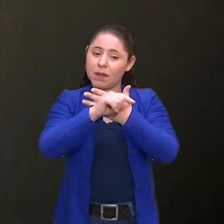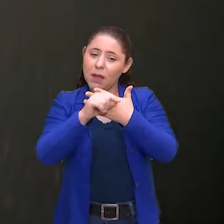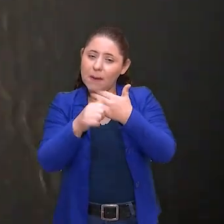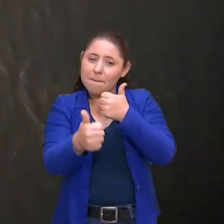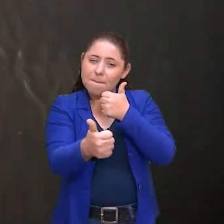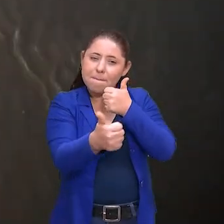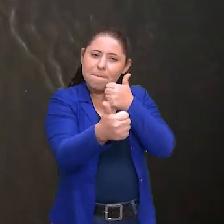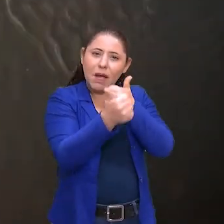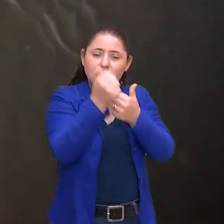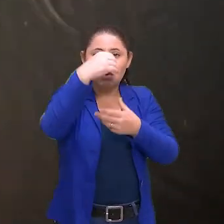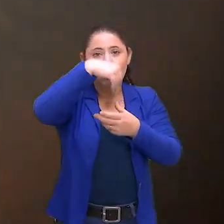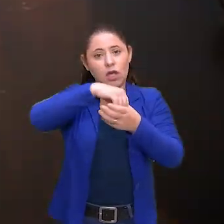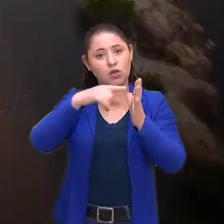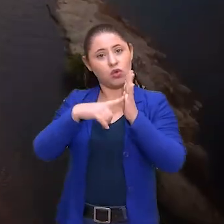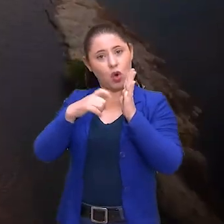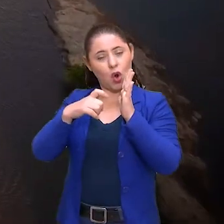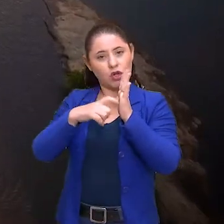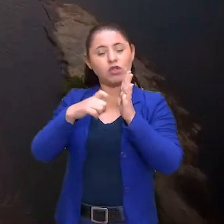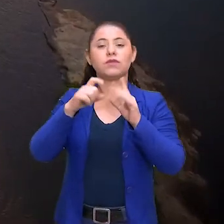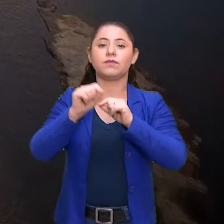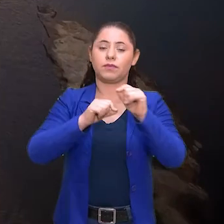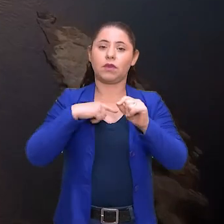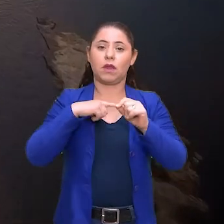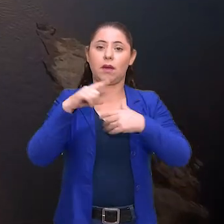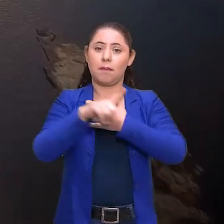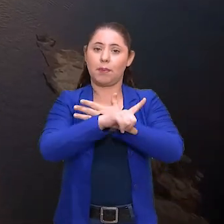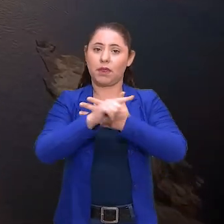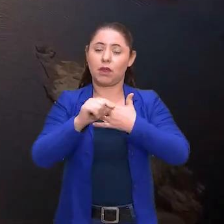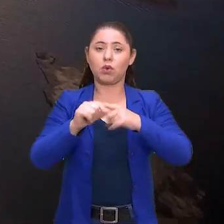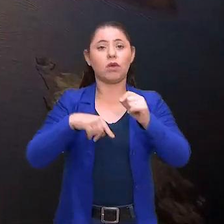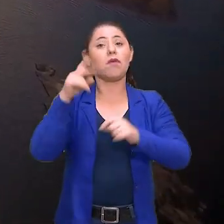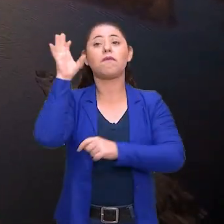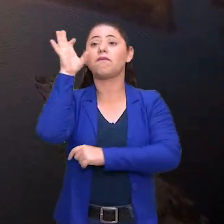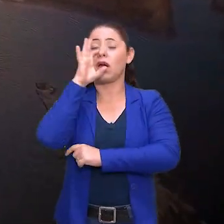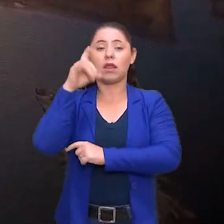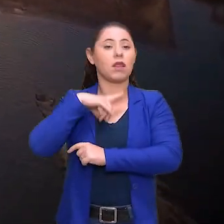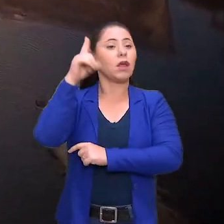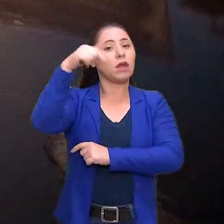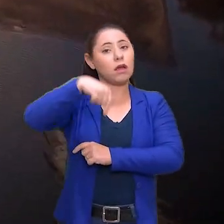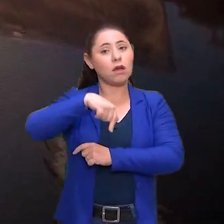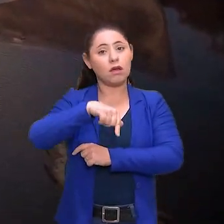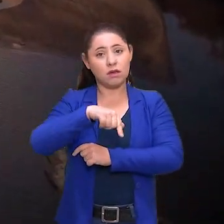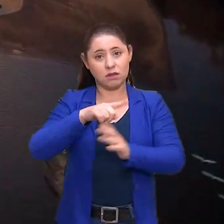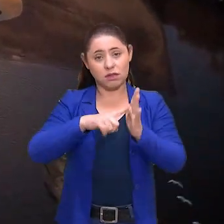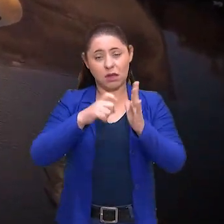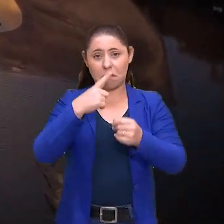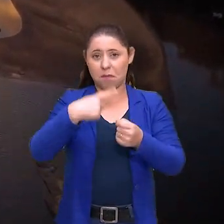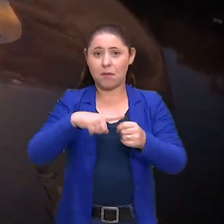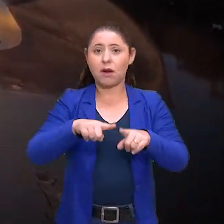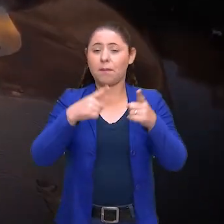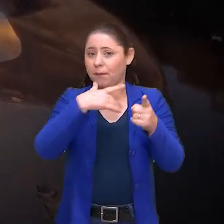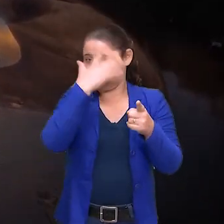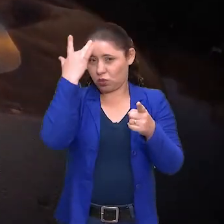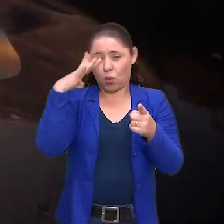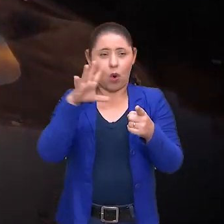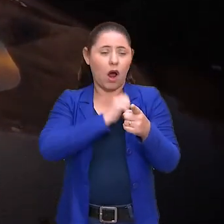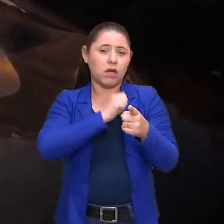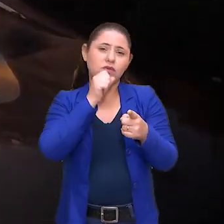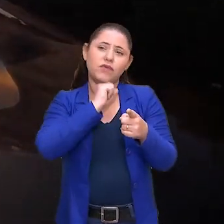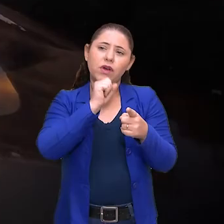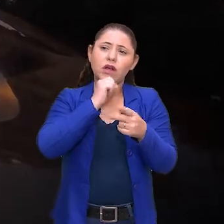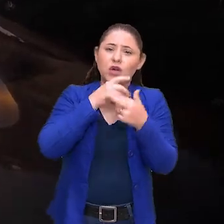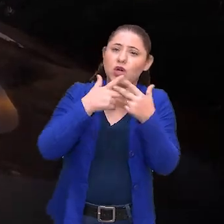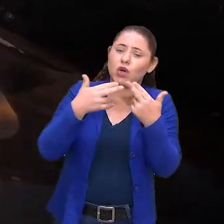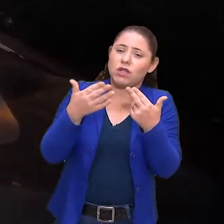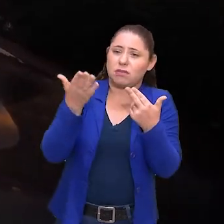Pantanal, aqui pertinho, aqui praticamente dentro de Coxim, que é o Pantanal, que tudo que vem na televisão tem aqui em Coxim. Mas tem pessoas que gostam